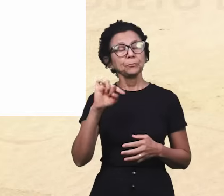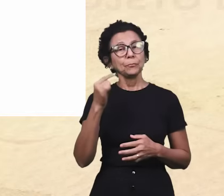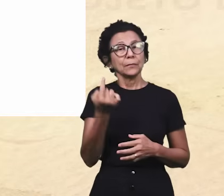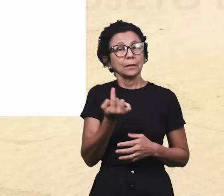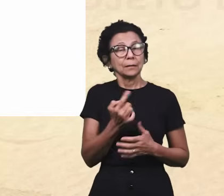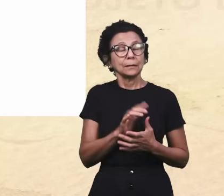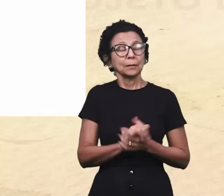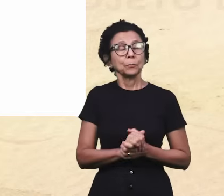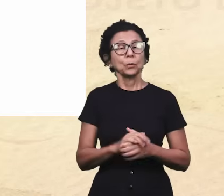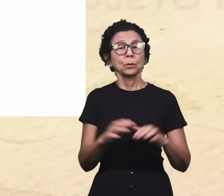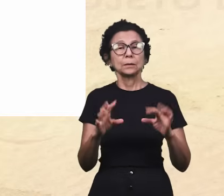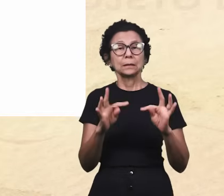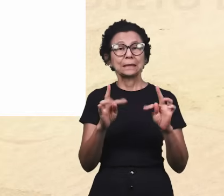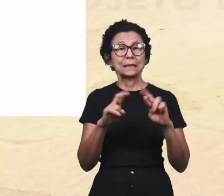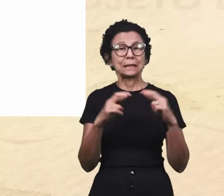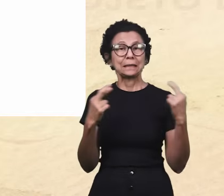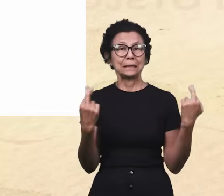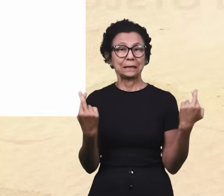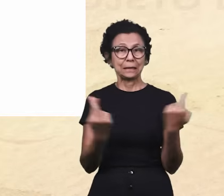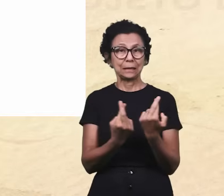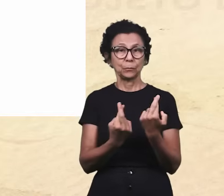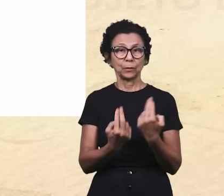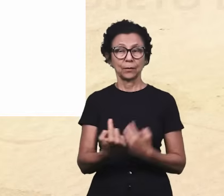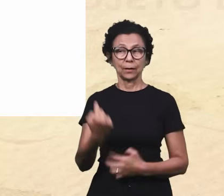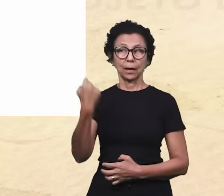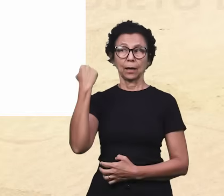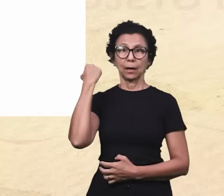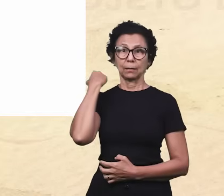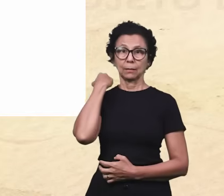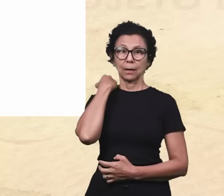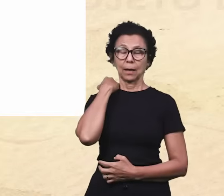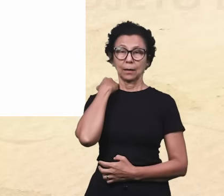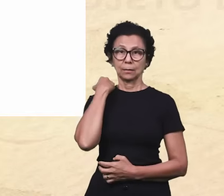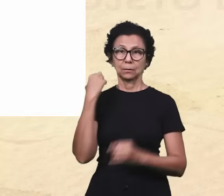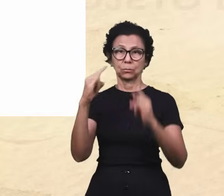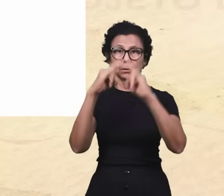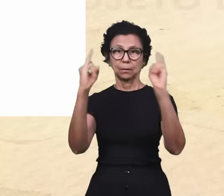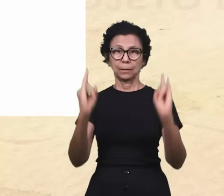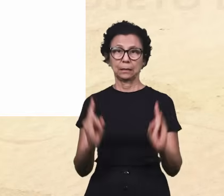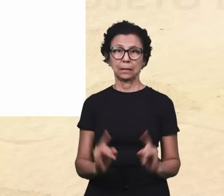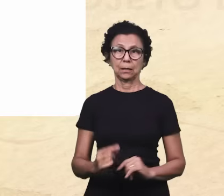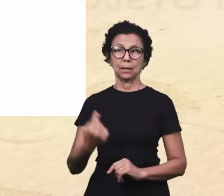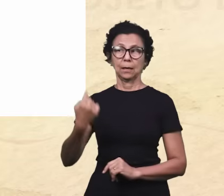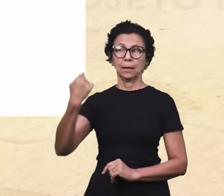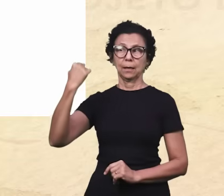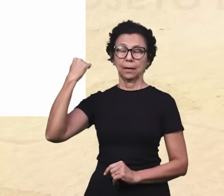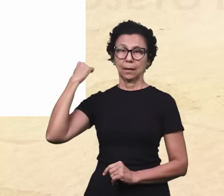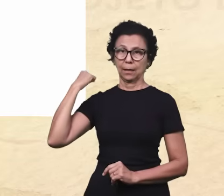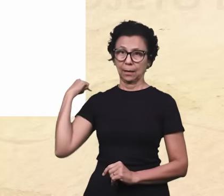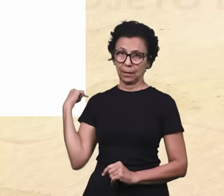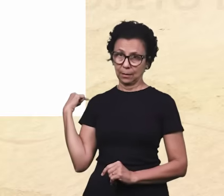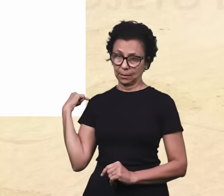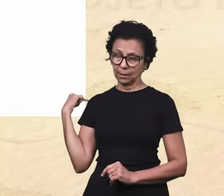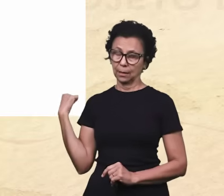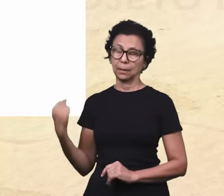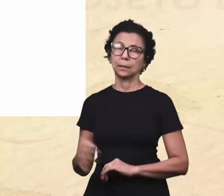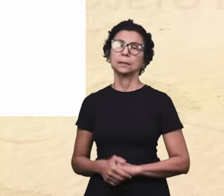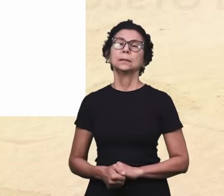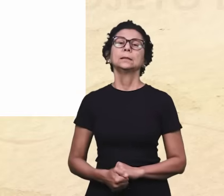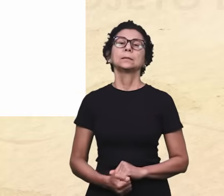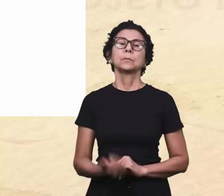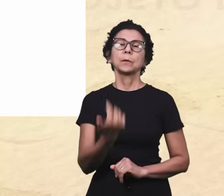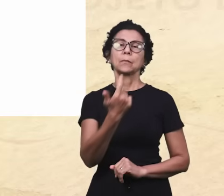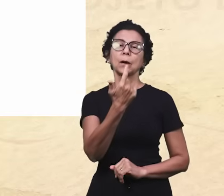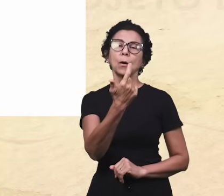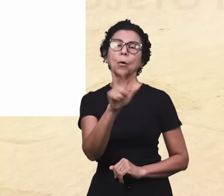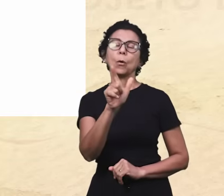que ficavam no fundo do tabernáculo, que era o esquadrão de Benjamim. De Efraim. Aí saía o